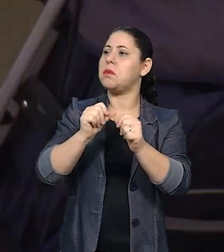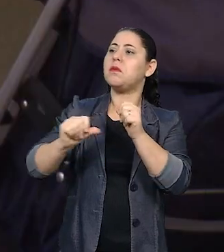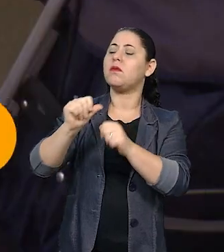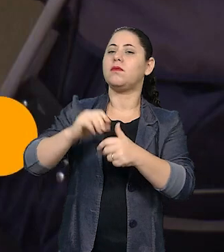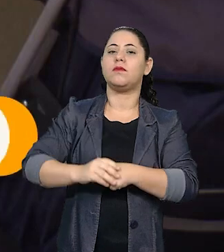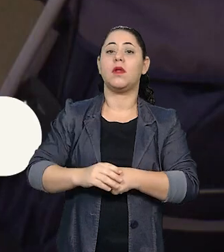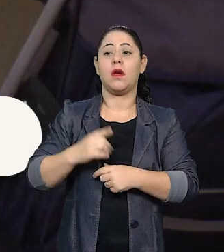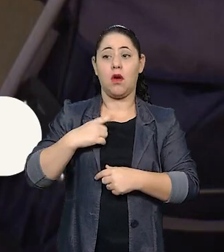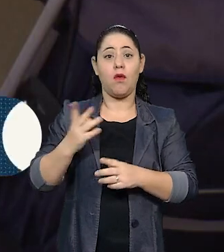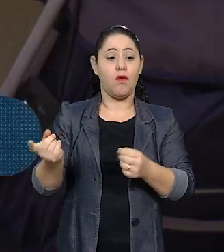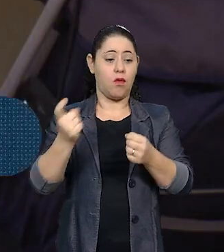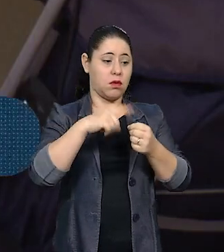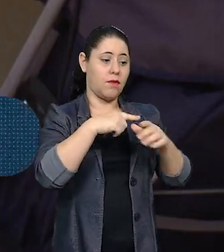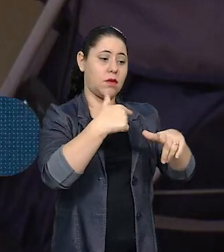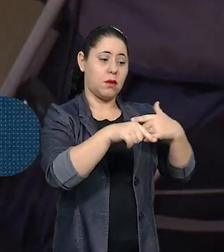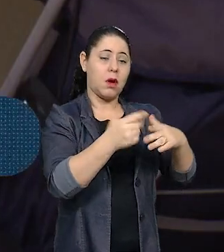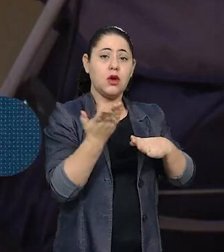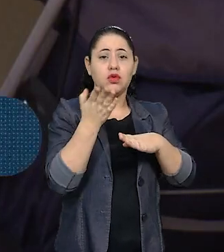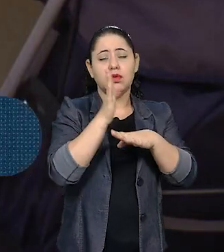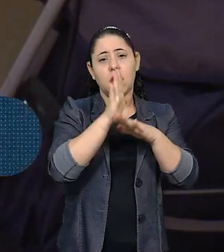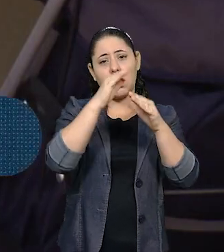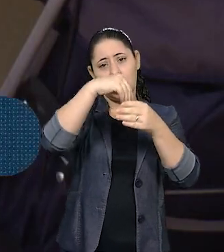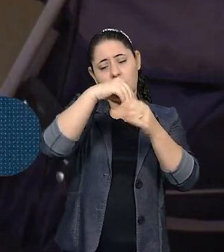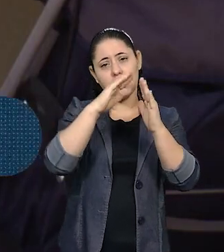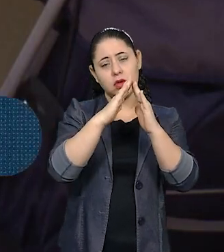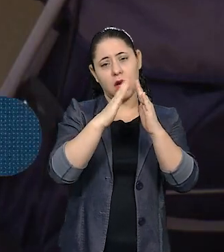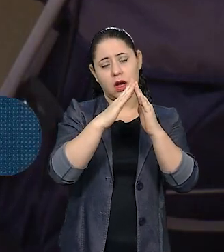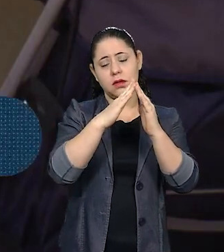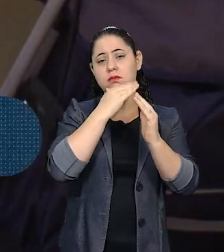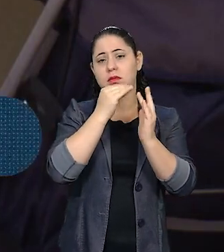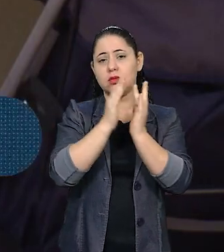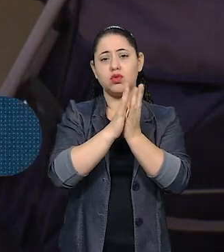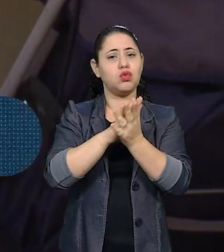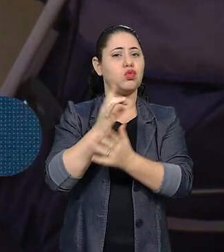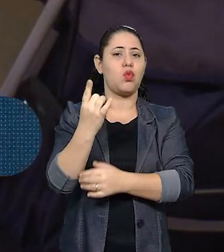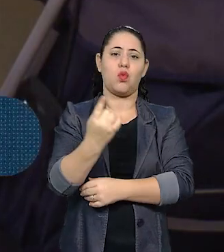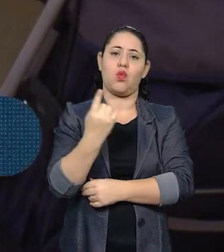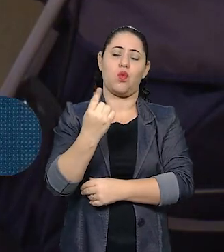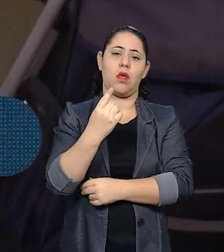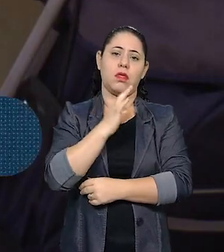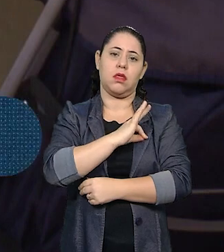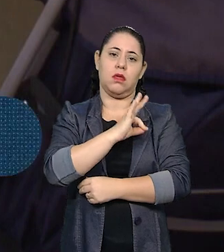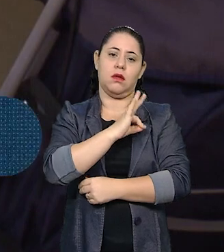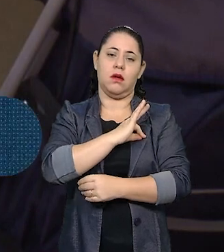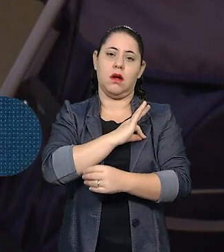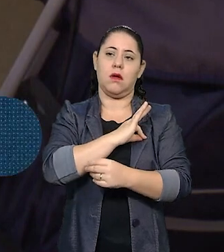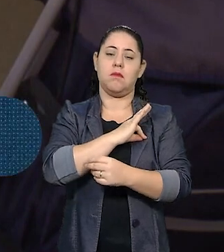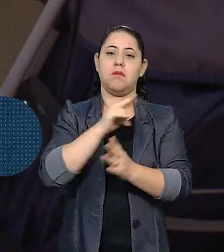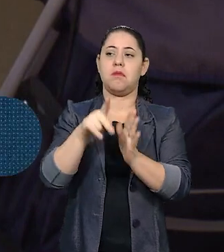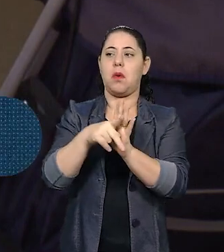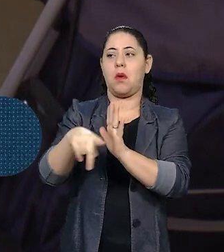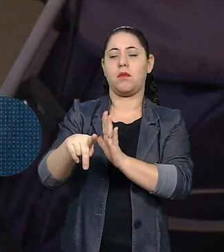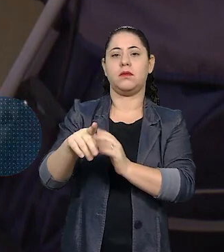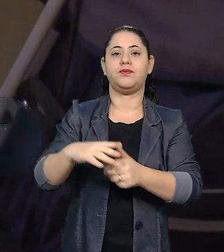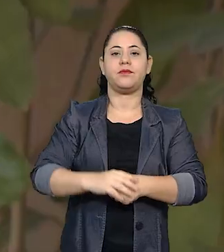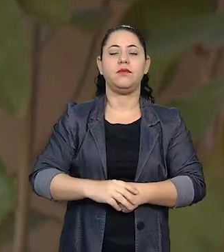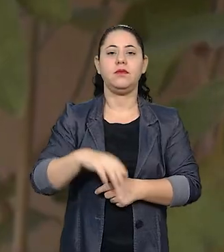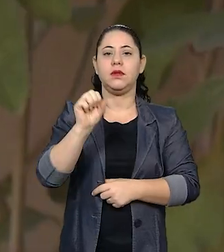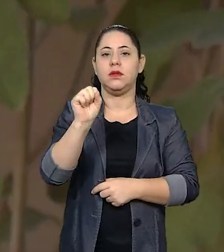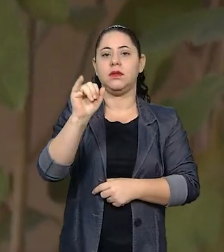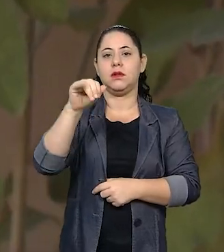Se a sua filha estivesse na creche, o que seria diferente na sua vida hoje? Mudaria que eu ia voltar para o meu antigo emprego, né?